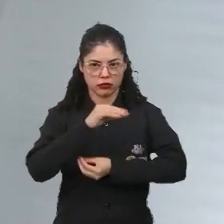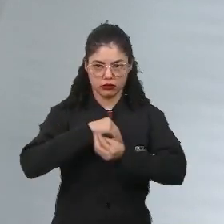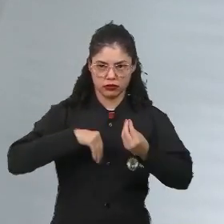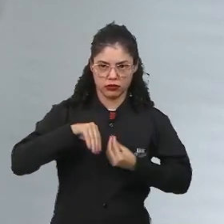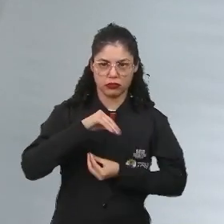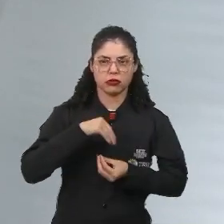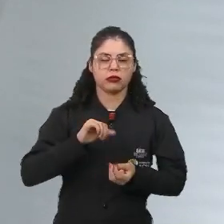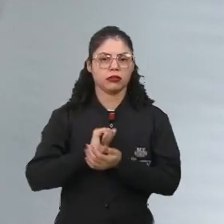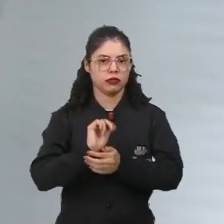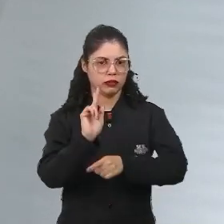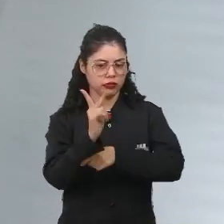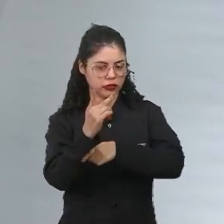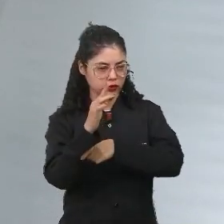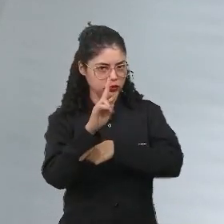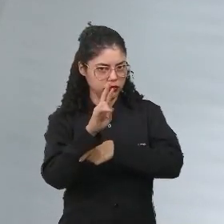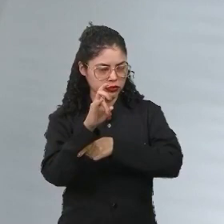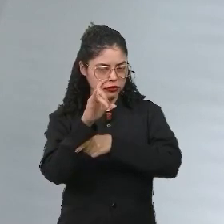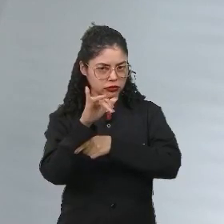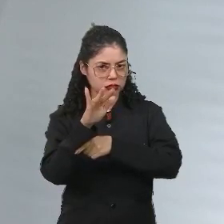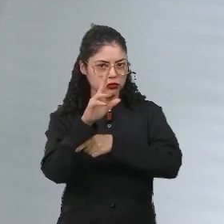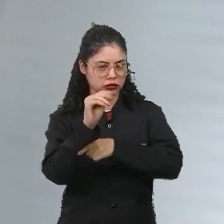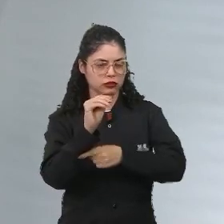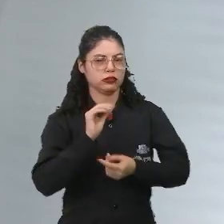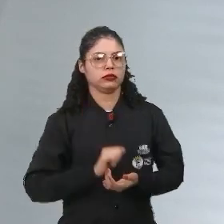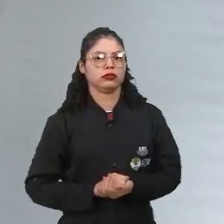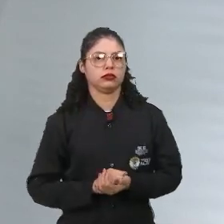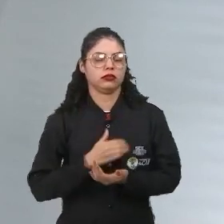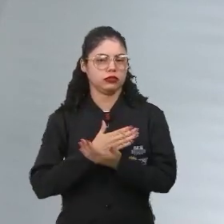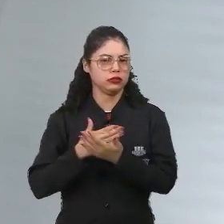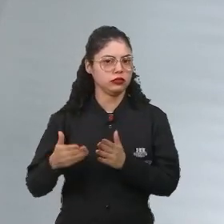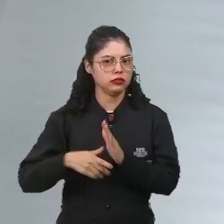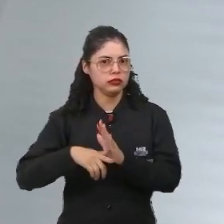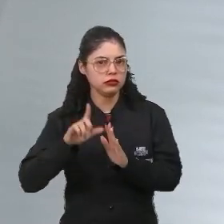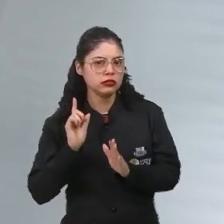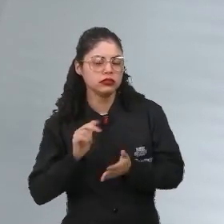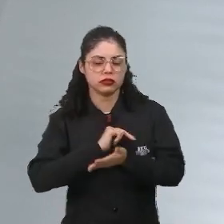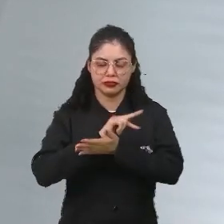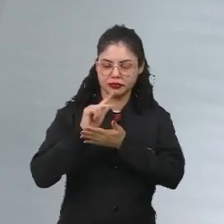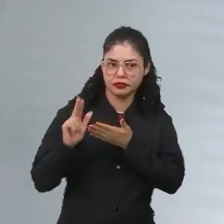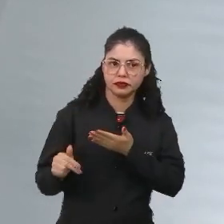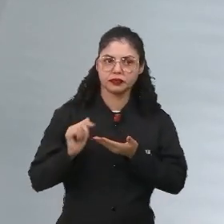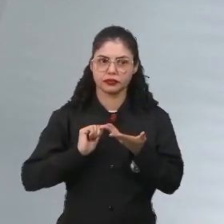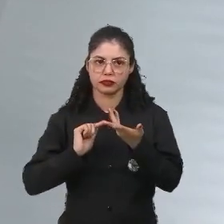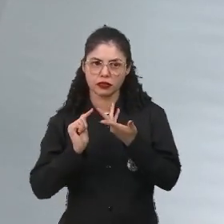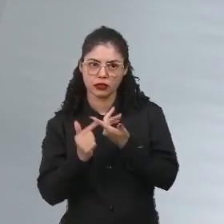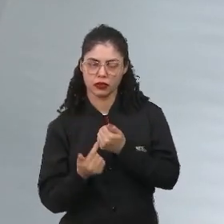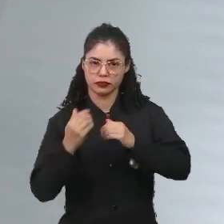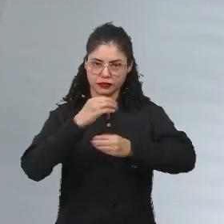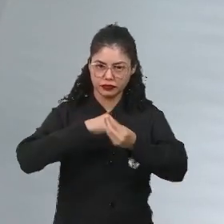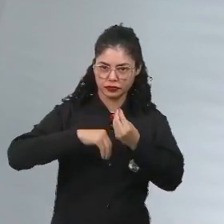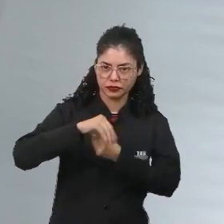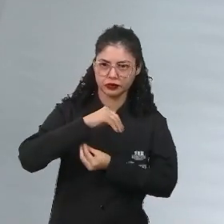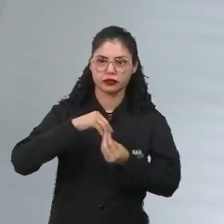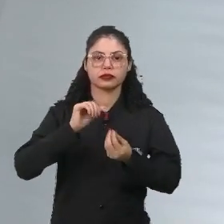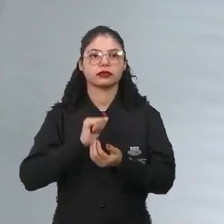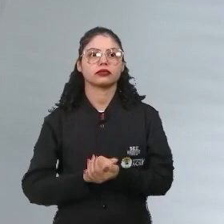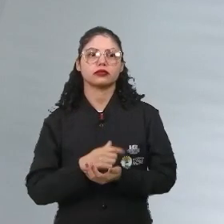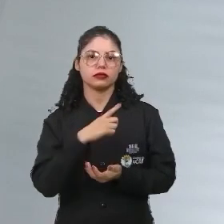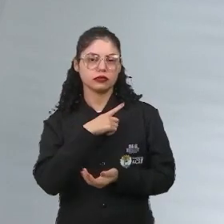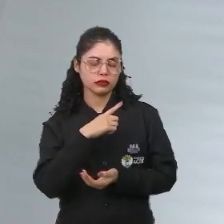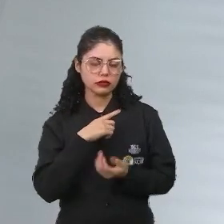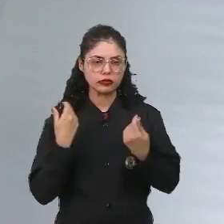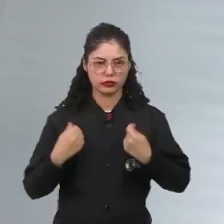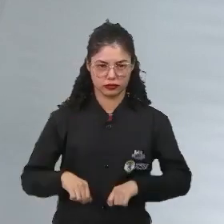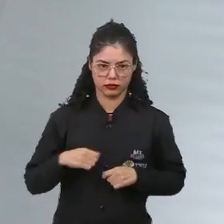misturas heterogêneas. Antes de iniciarmos os vários métodos de separação de misturas heterogêneas,